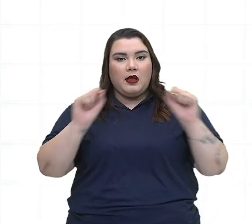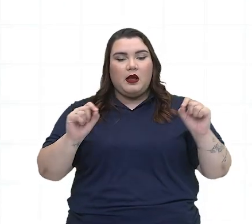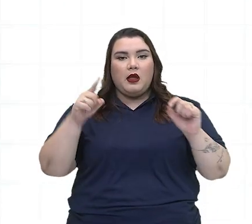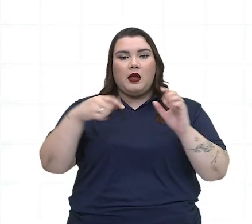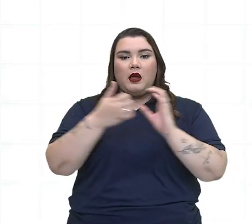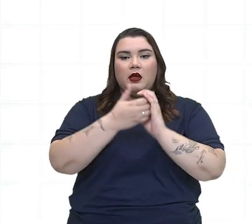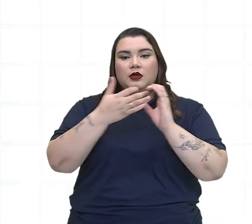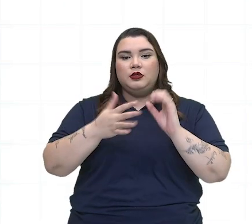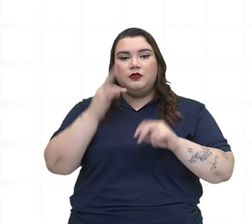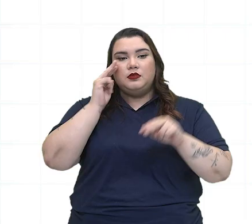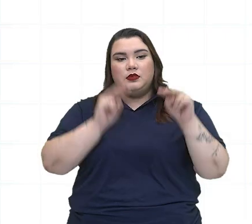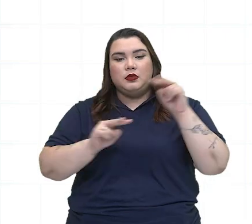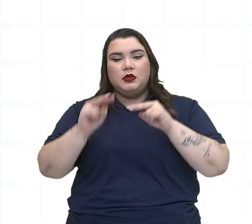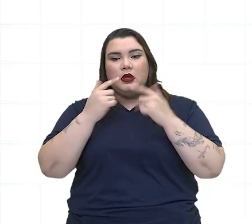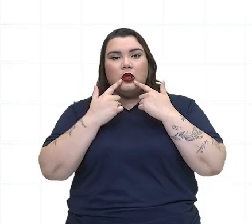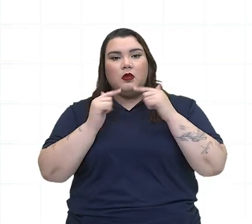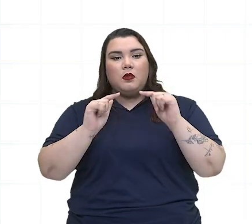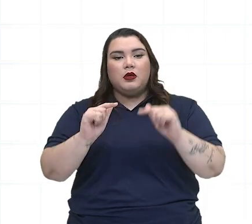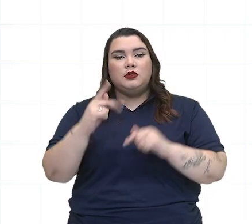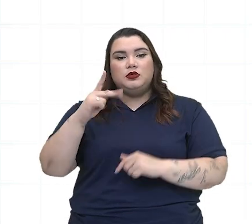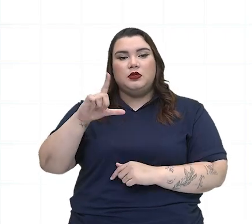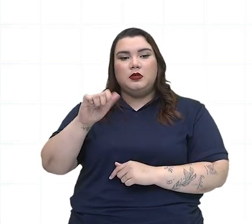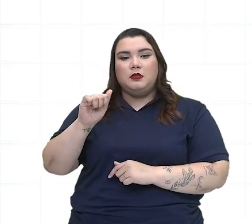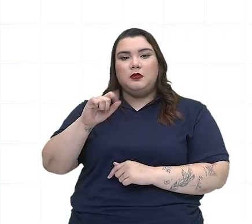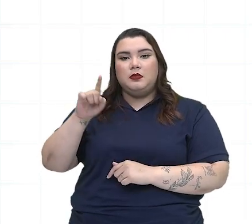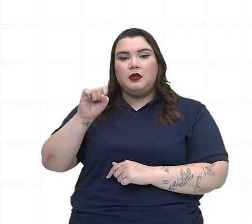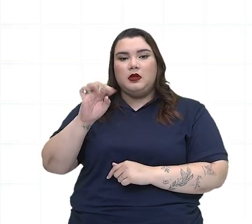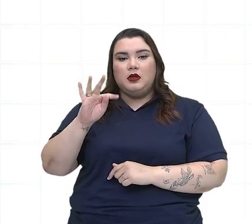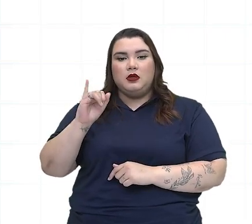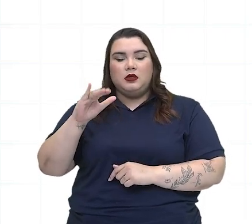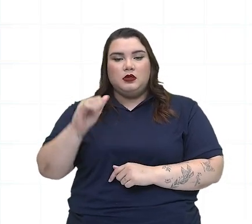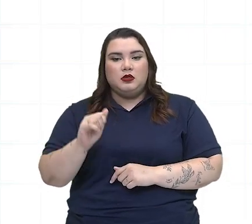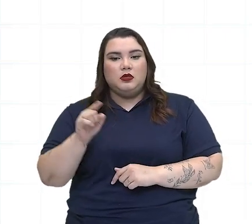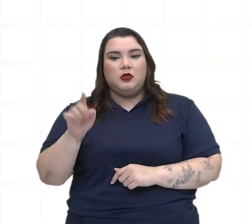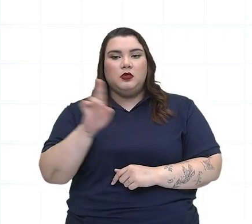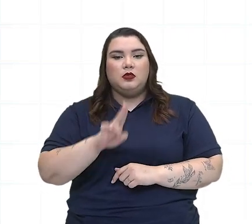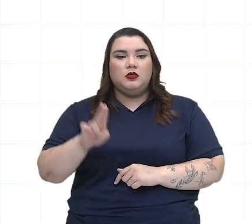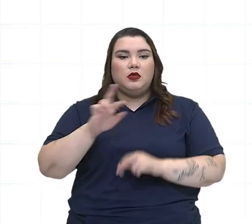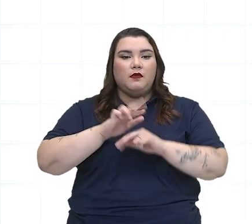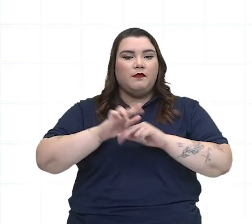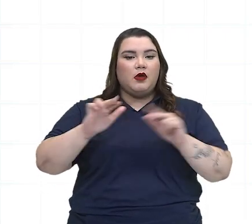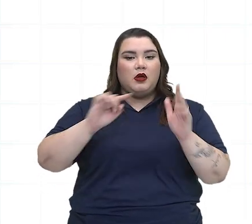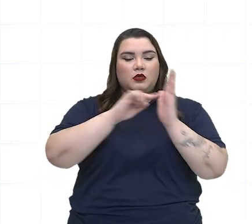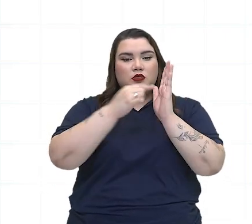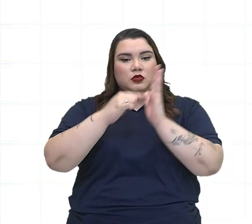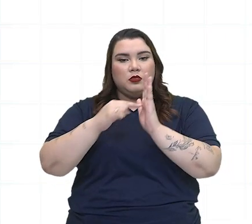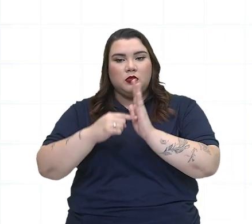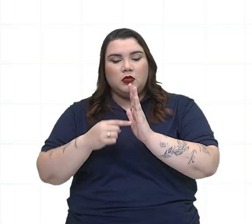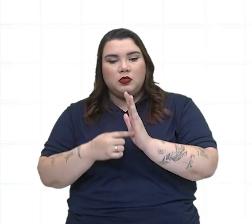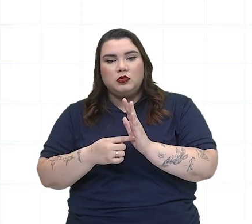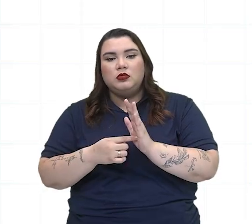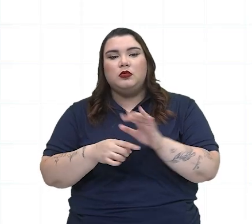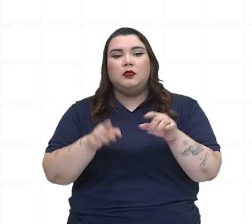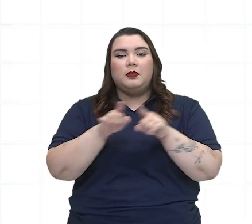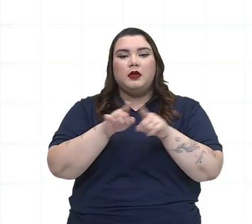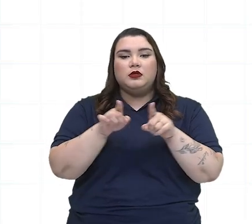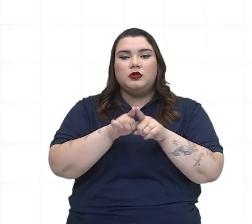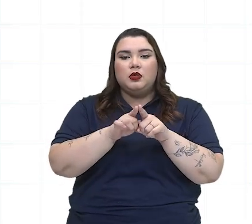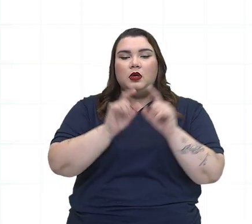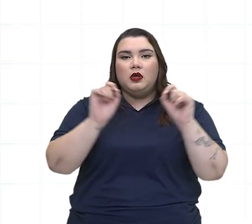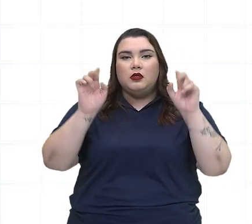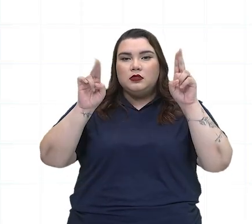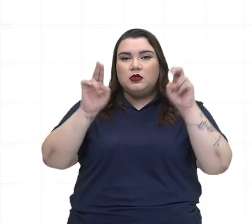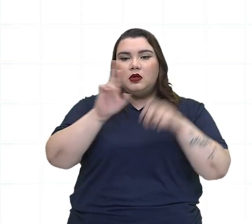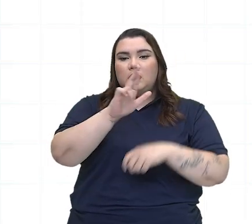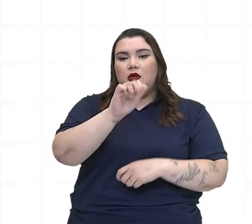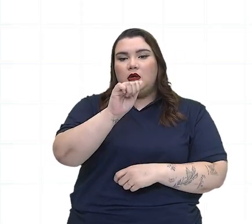elementos visuais da linguagem plástica. Ela é obtida através de infinitos pontos, também é obtida através